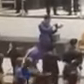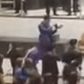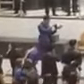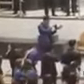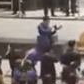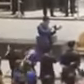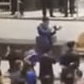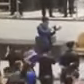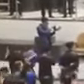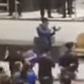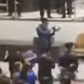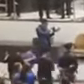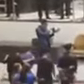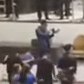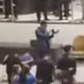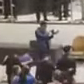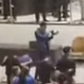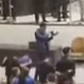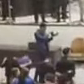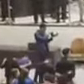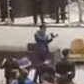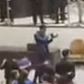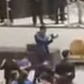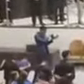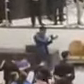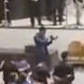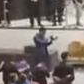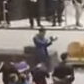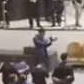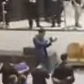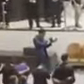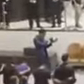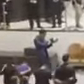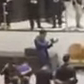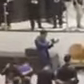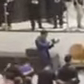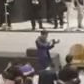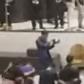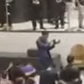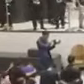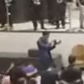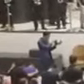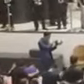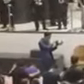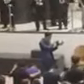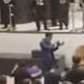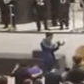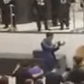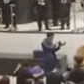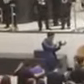Abre caminho. Está chegando a 40ª pessoa para Jesus.